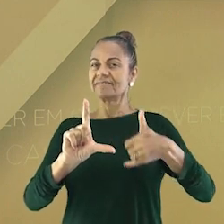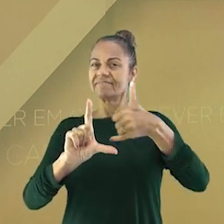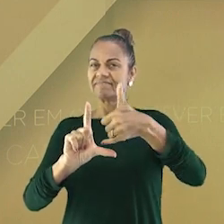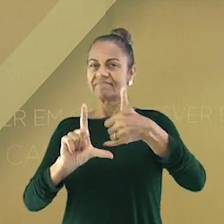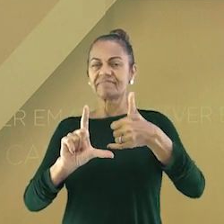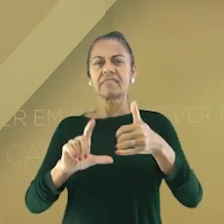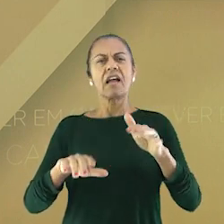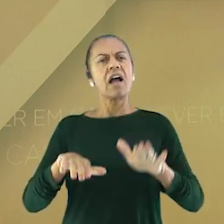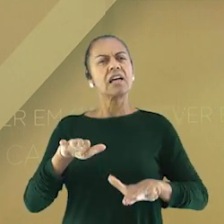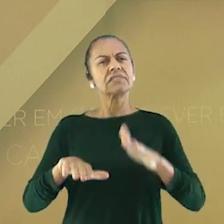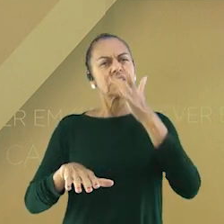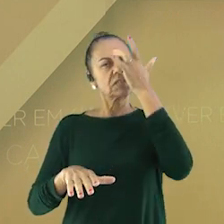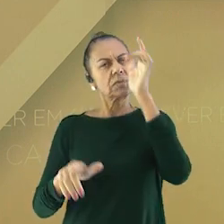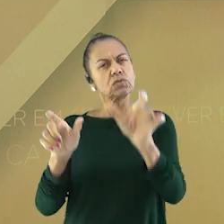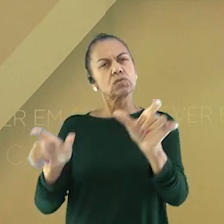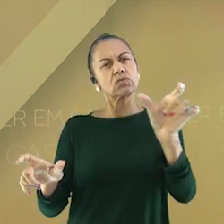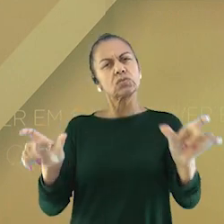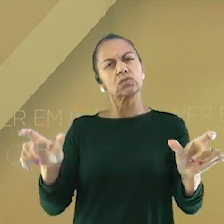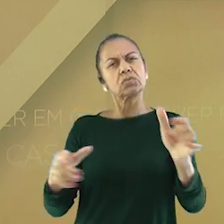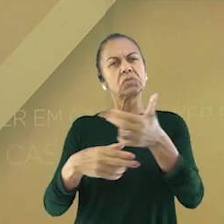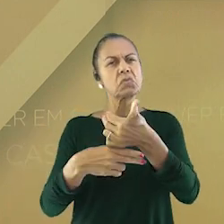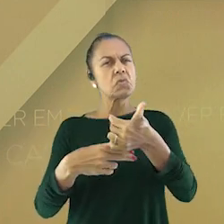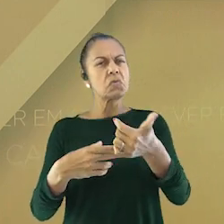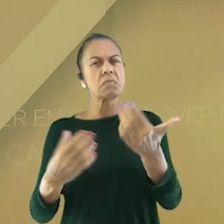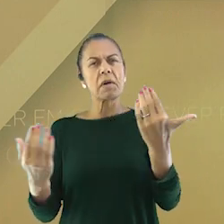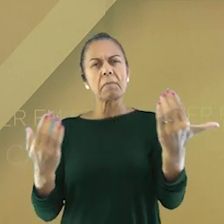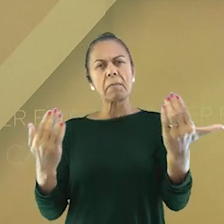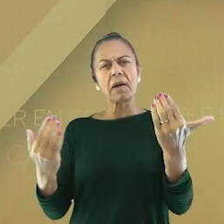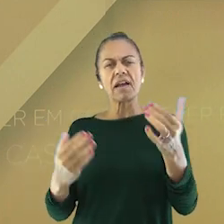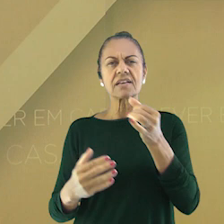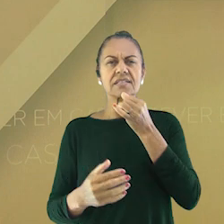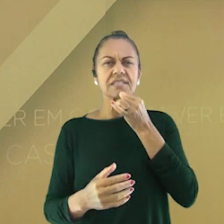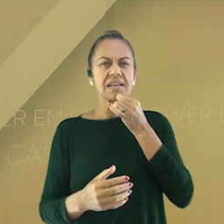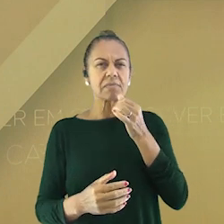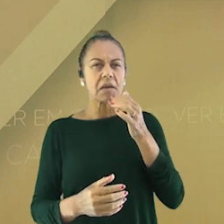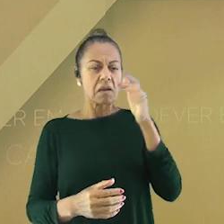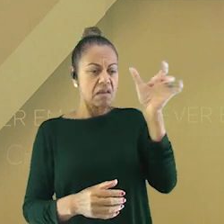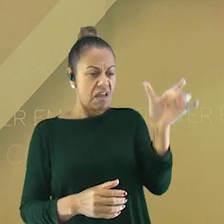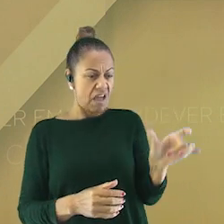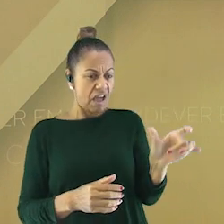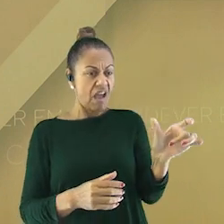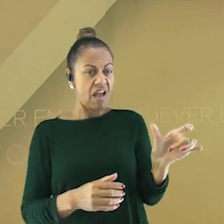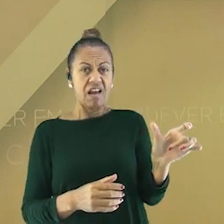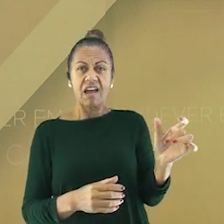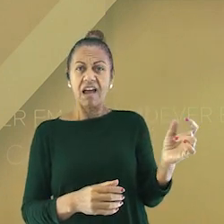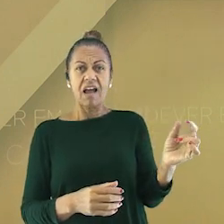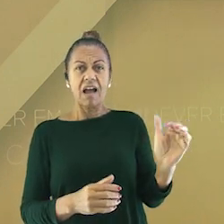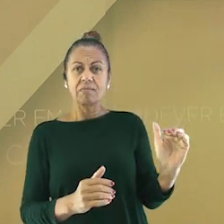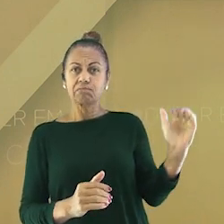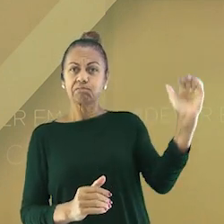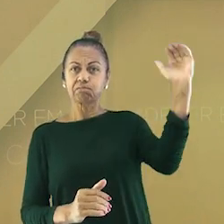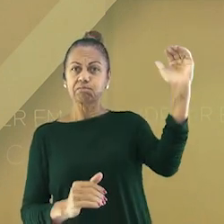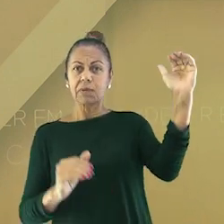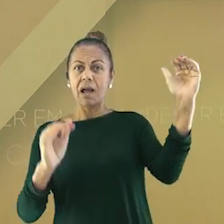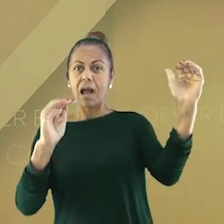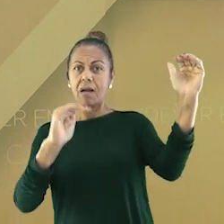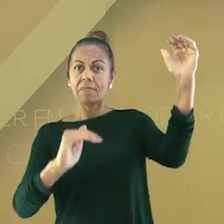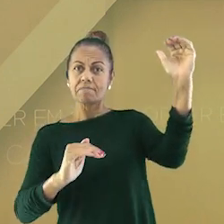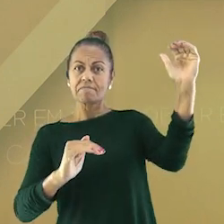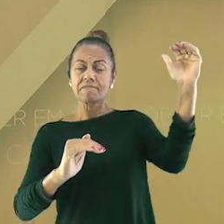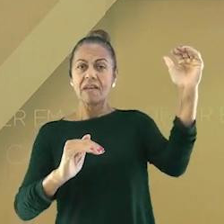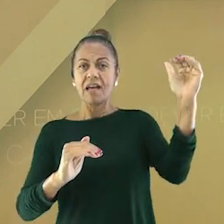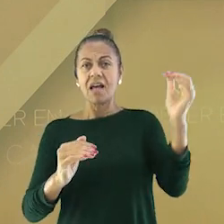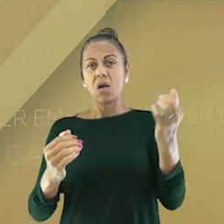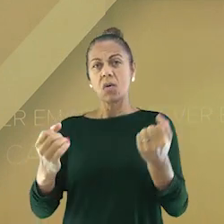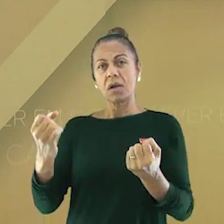fazer comparações entre pessoas ou coisas. Fulano é mais alto que Beltrano. Este carro é tão rápido quanto aquele